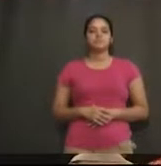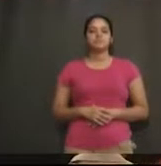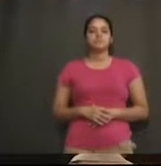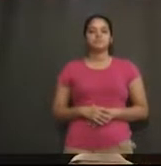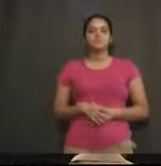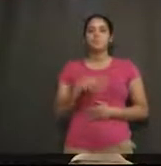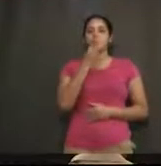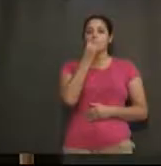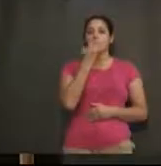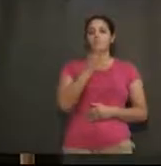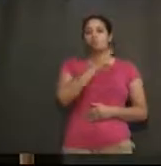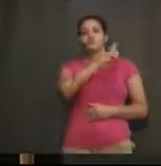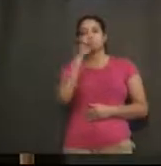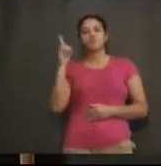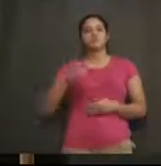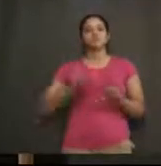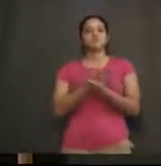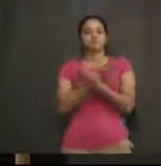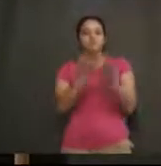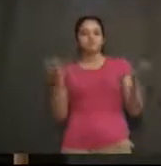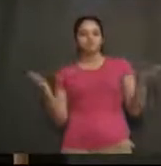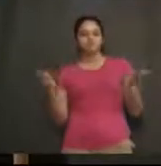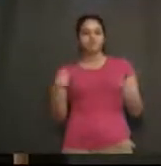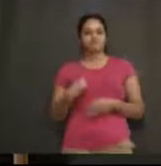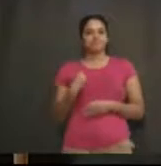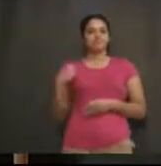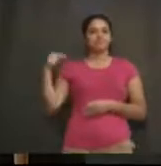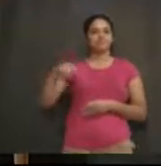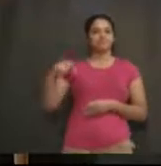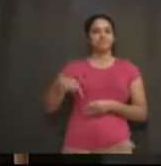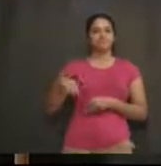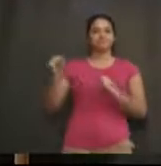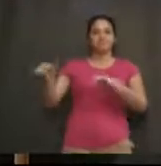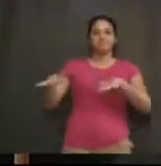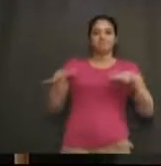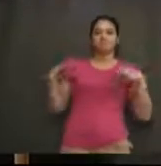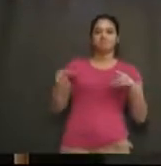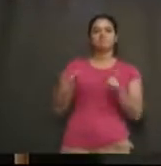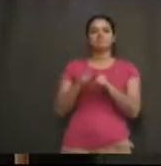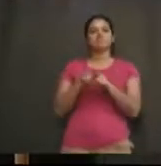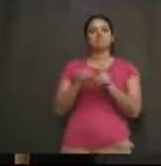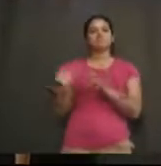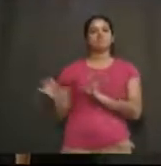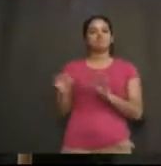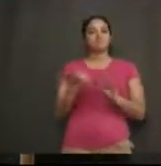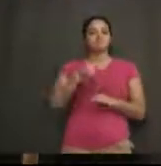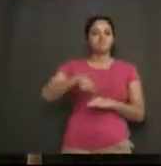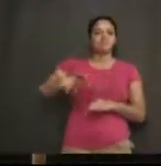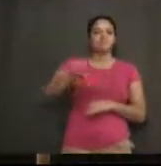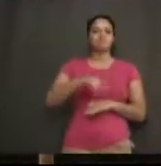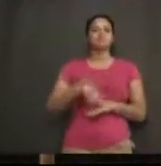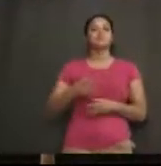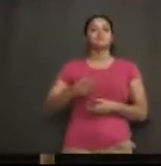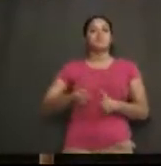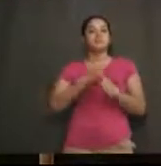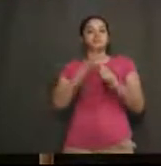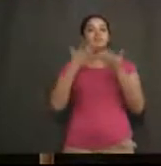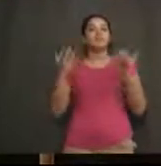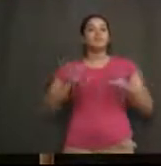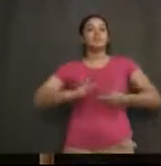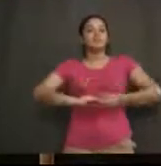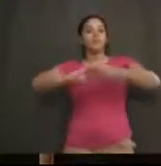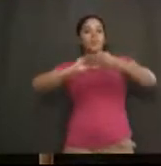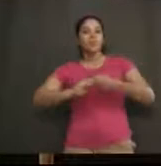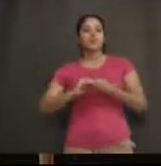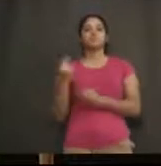Bom dia a todos, todas e todos. Primeiramente, eu gostaria de cumprimentar a todos os